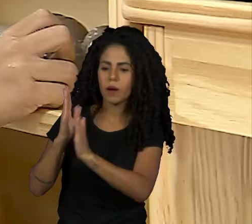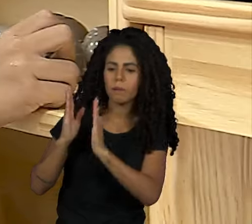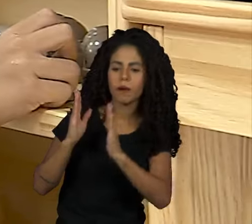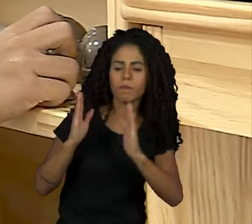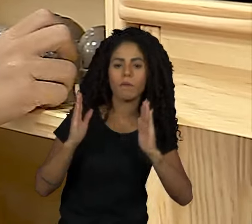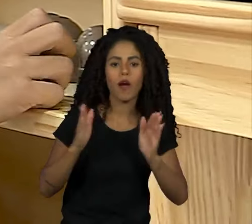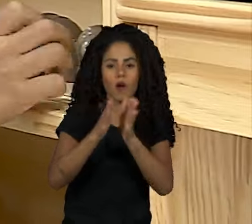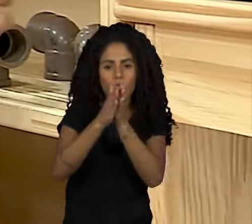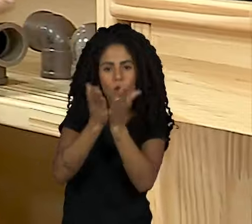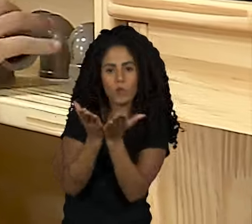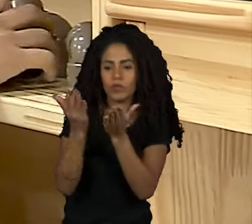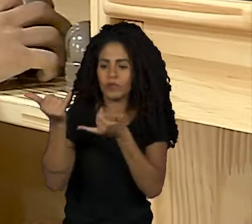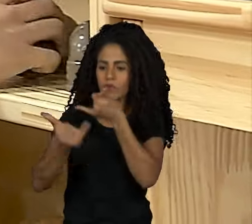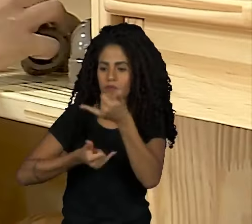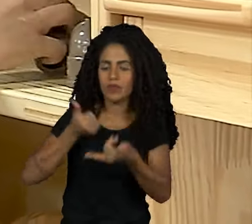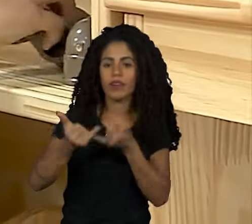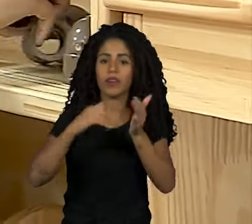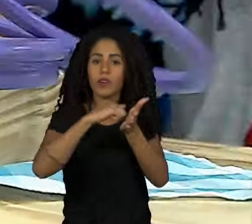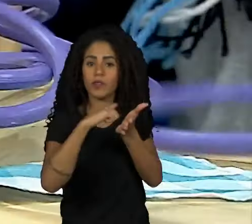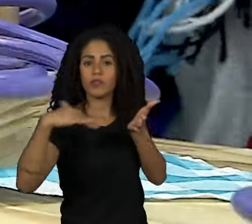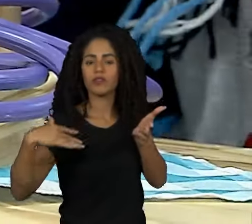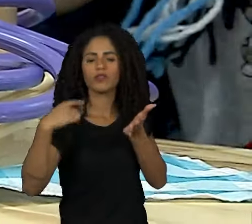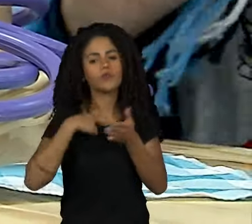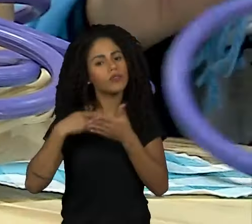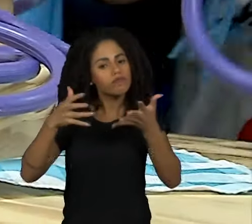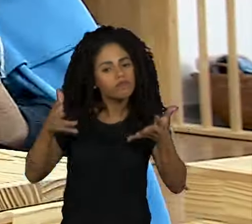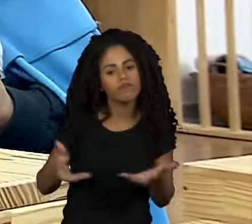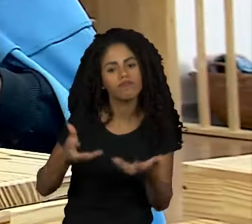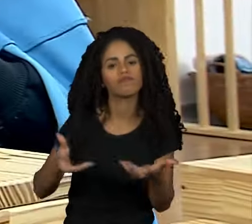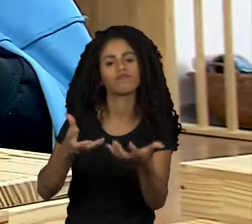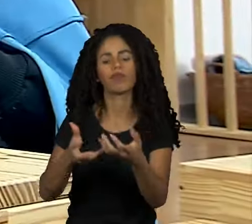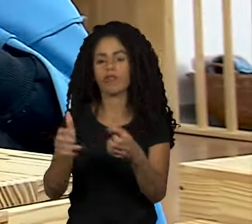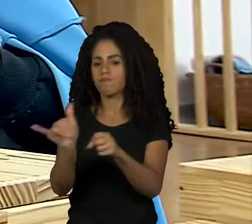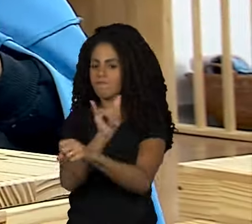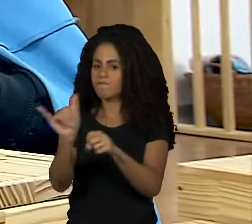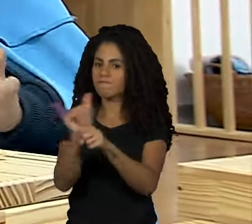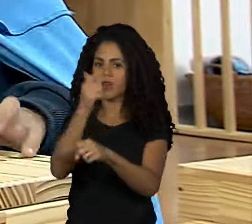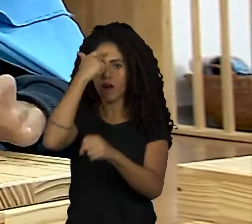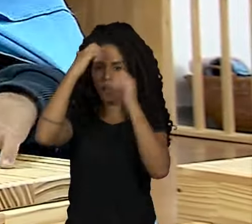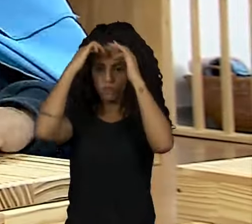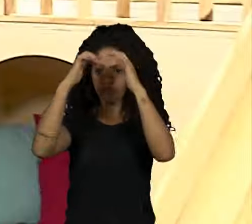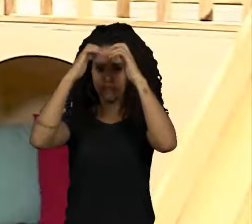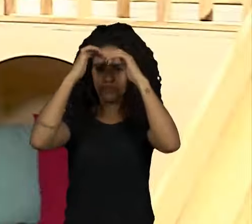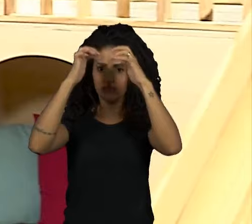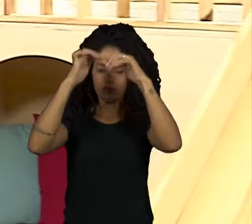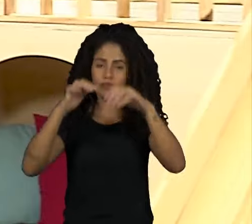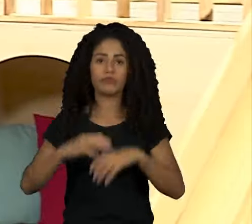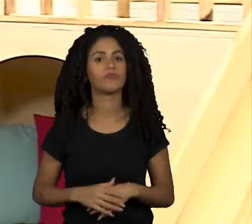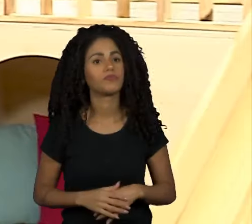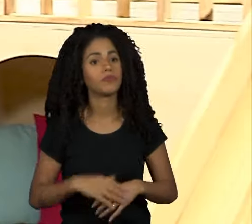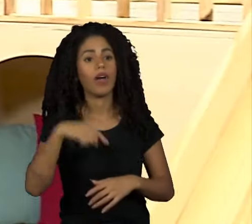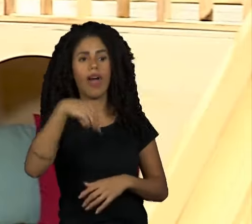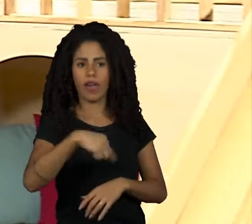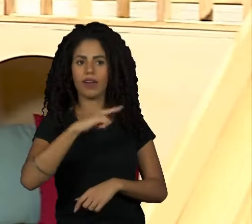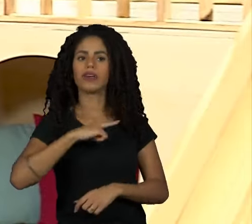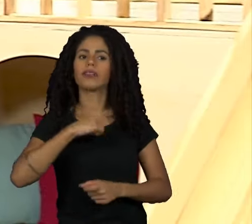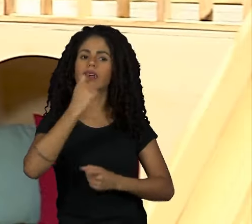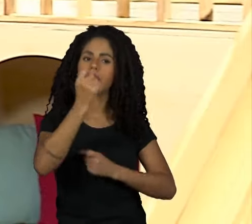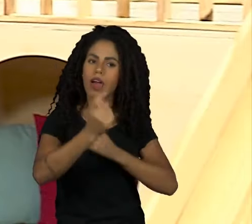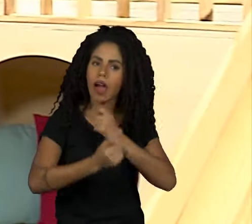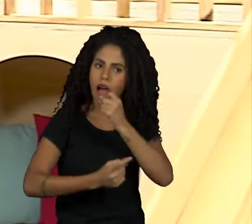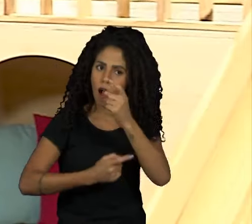livros, brinquedos e atividades que estimulam as habilidades cognitivas. Aqui a gente tem alguns brinquedinhos mais